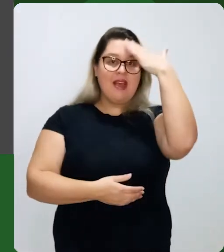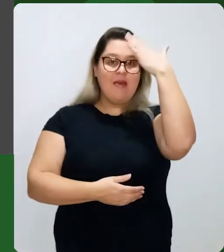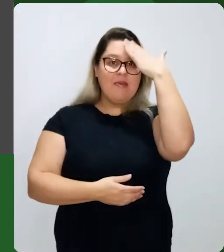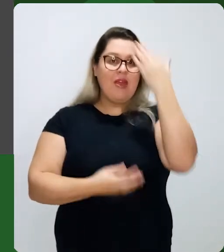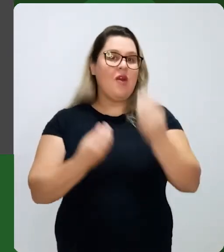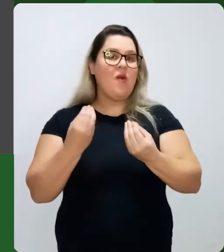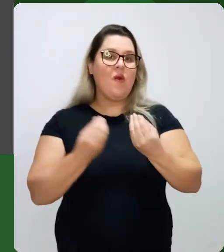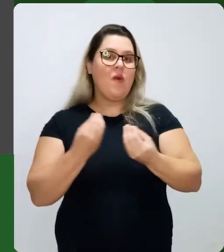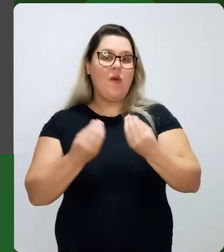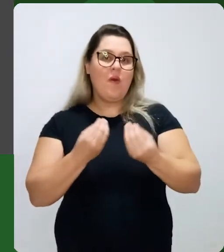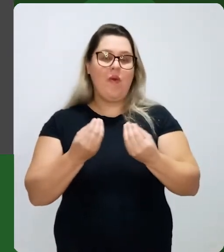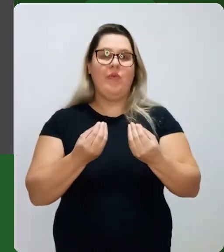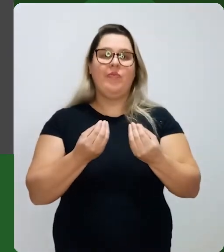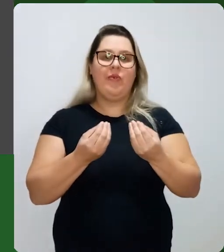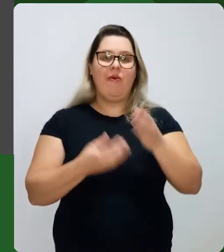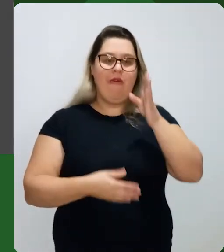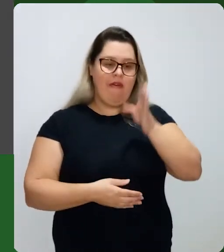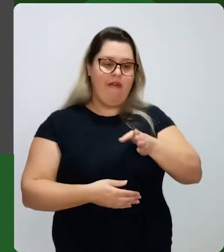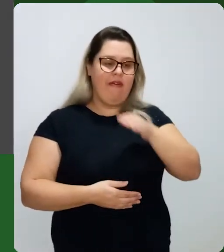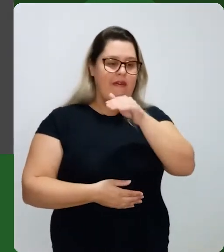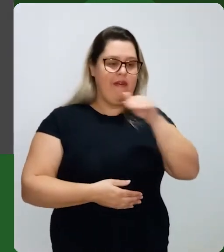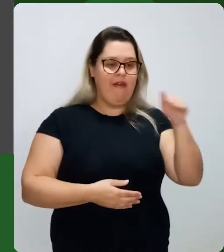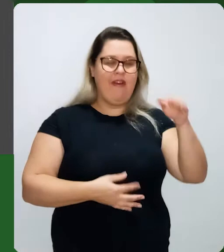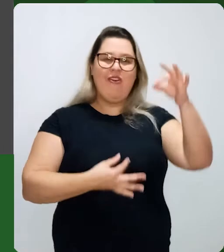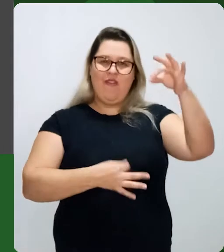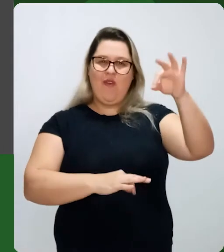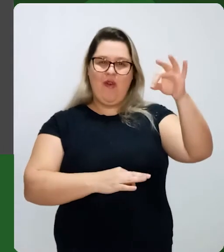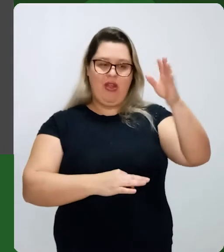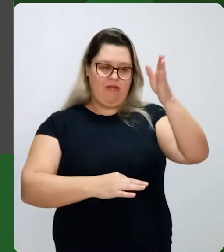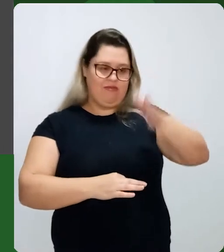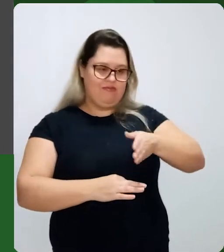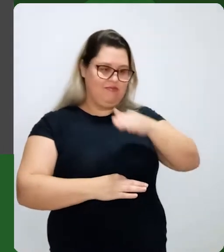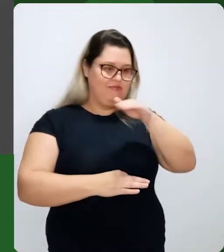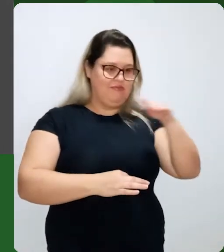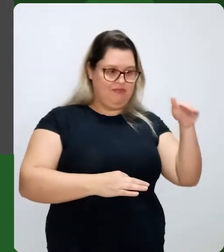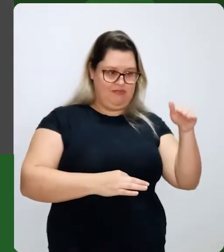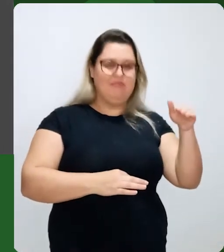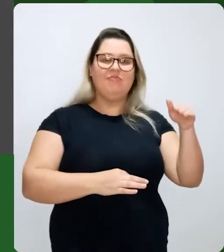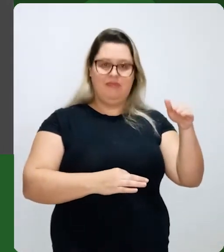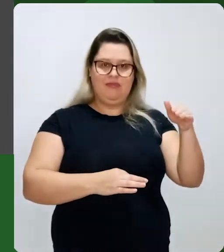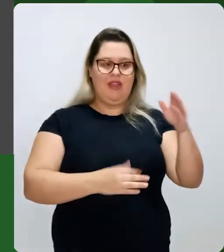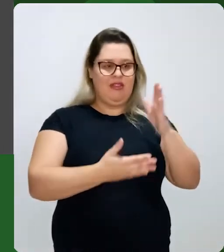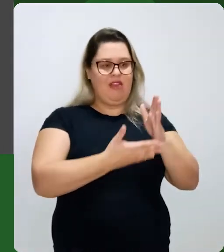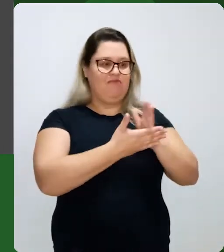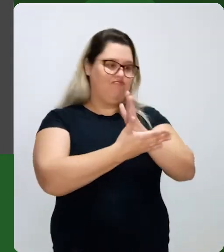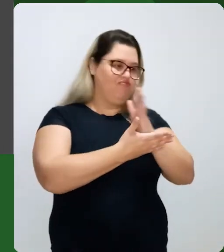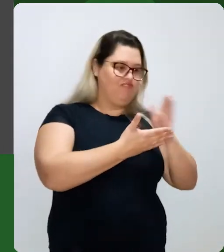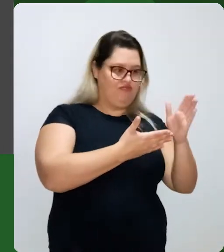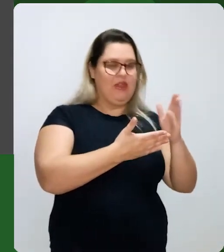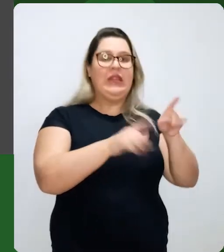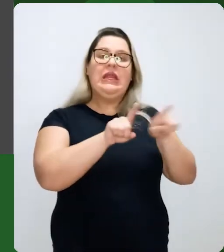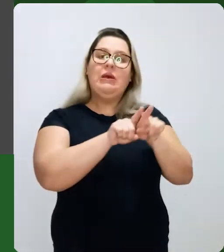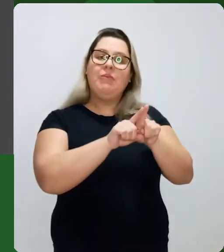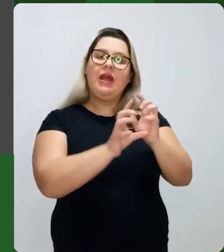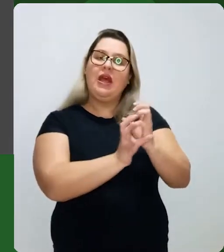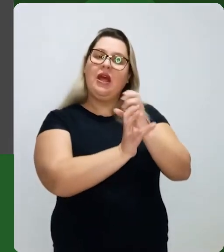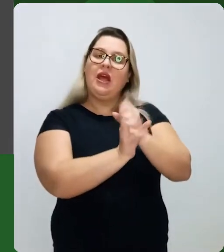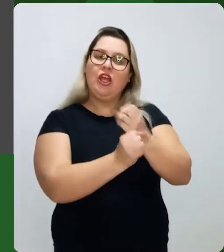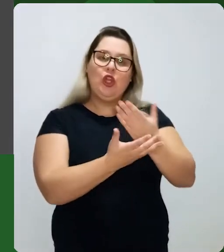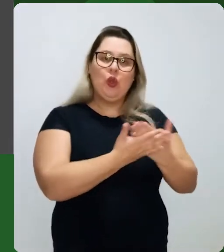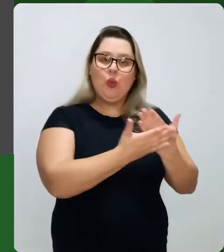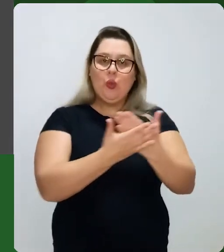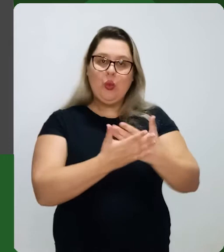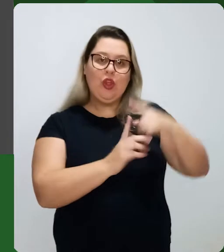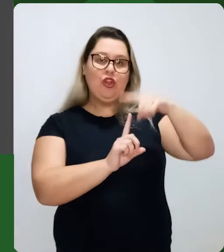a gente divide esse espaço e como é que eu calculo isso tudo, né, com base no tipo, no perfil